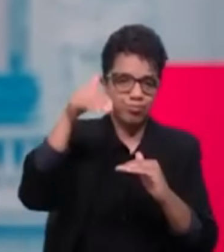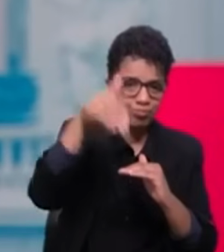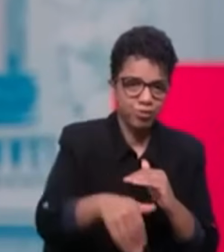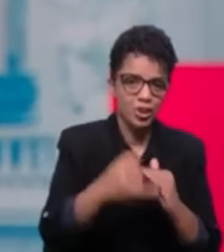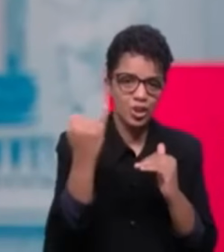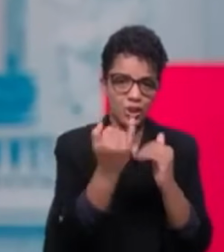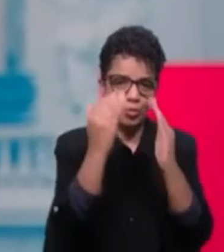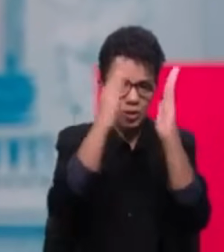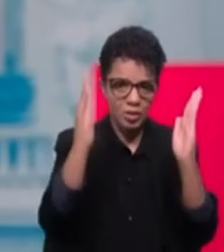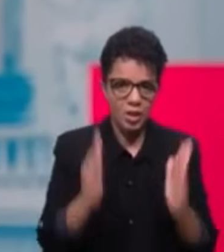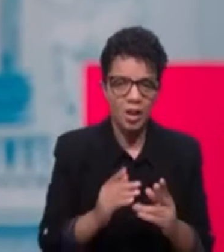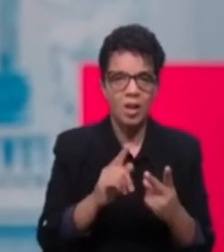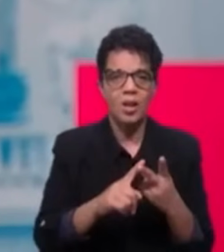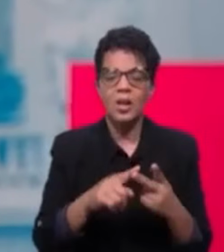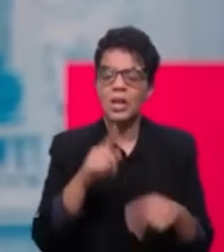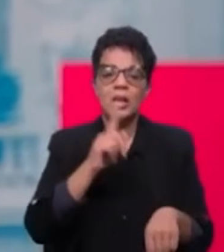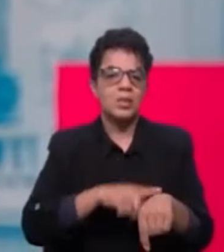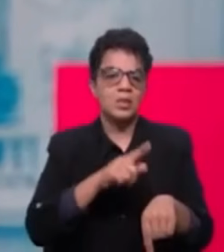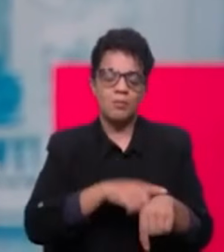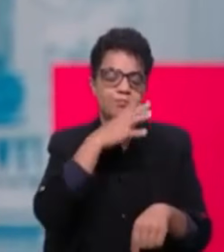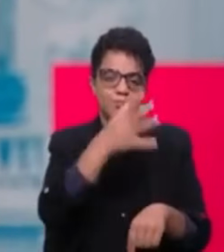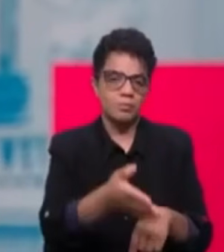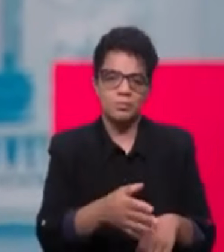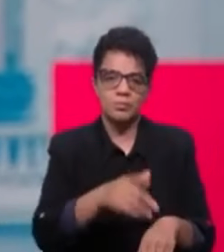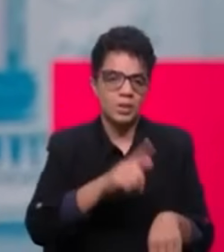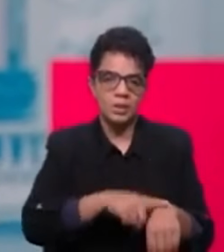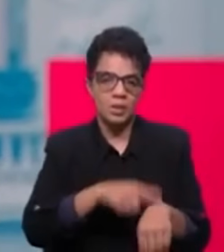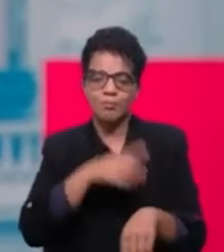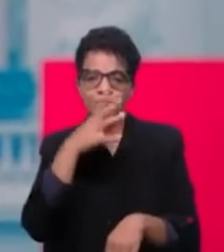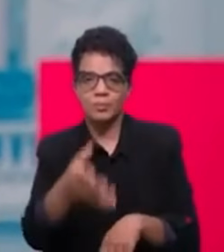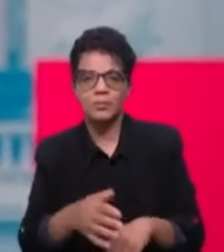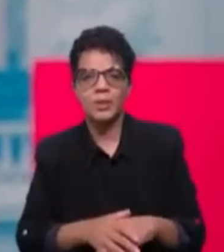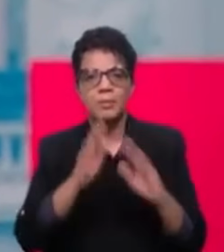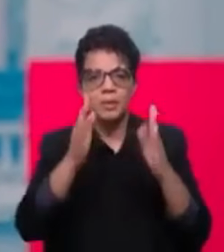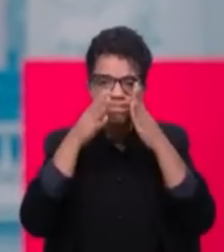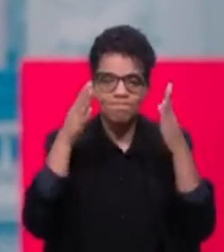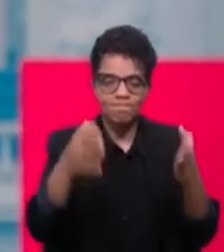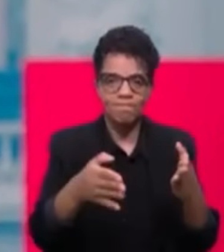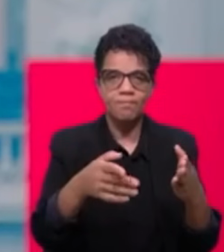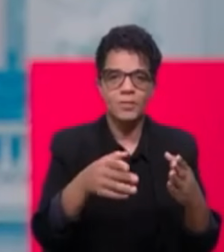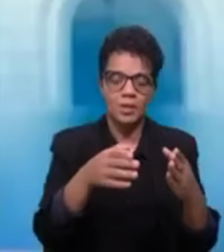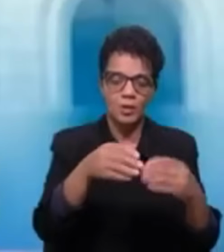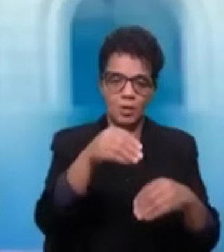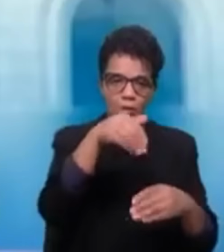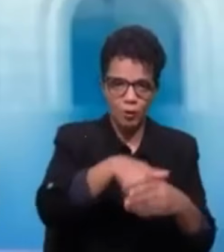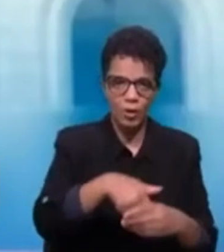institucional de degradação das condições de vi das pessoas concentrar o voto